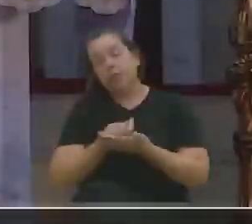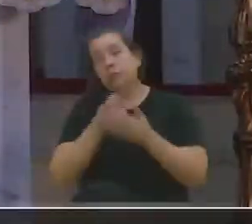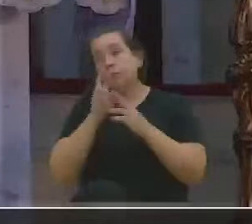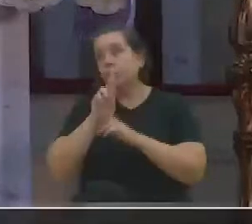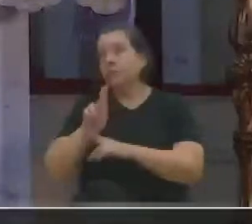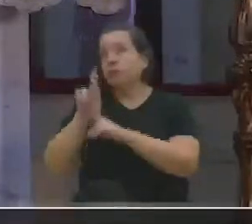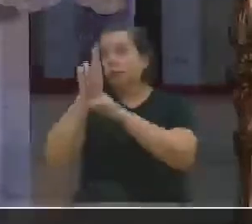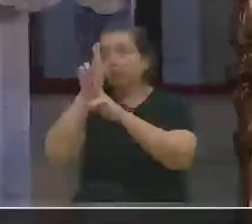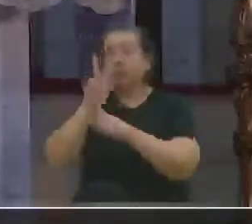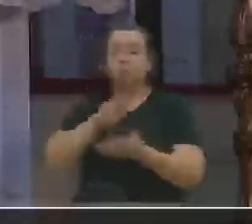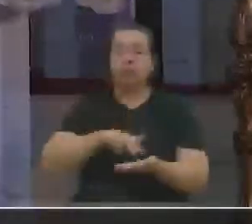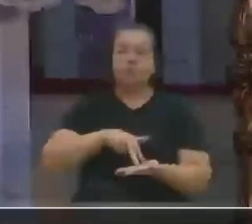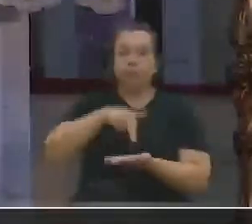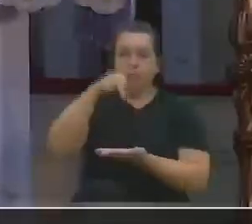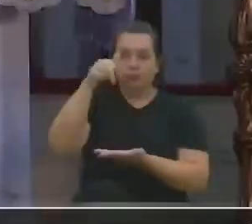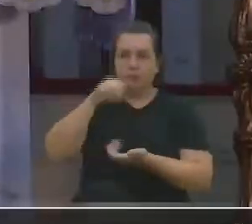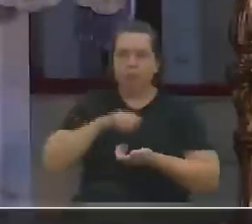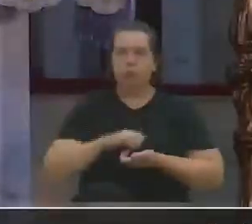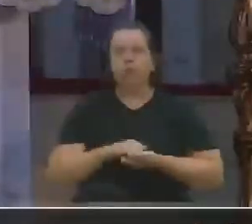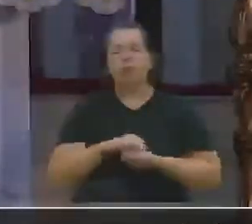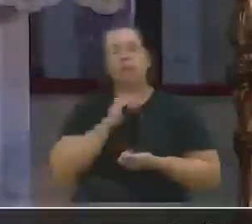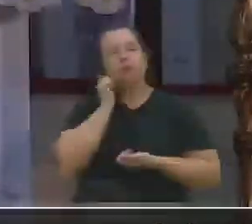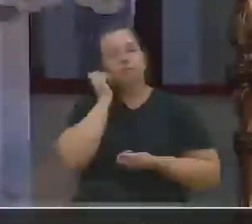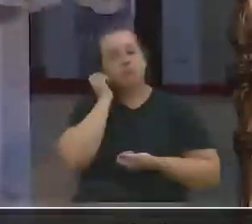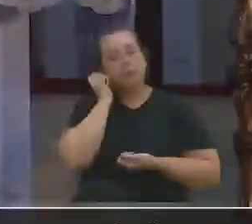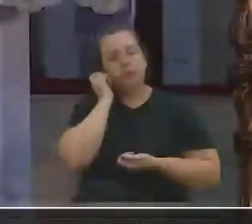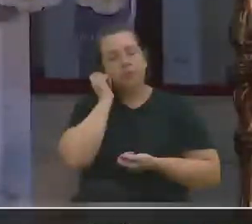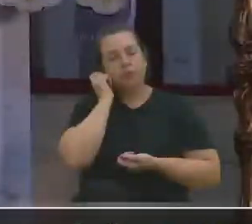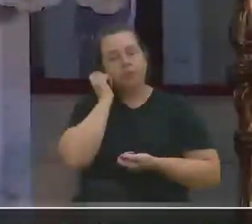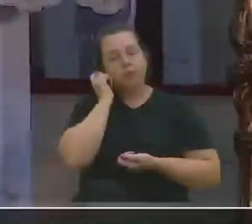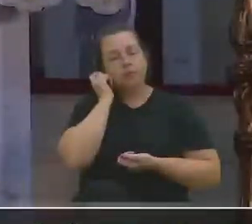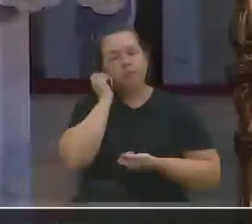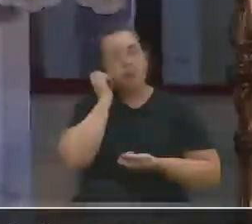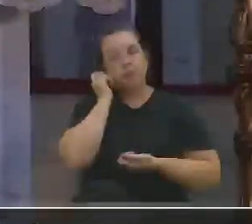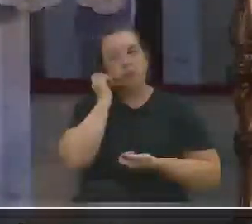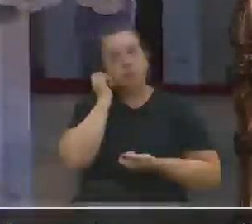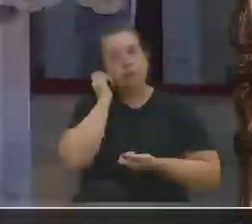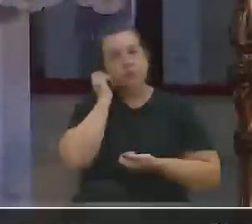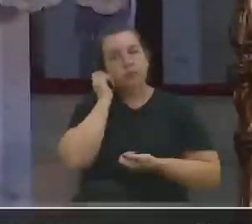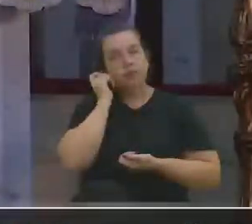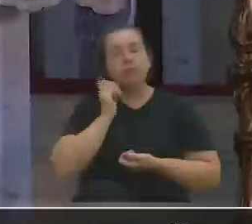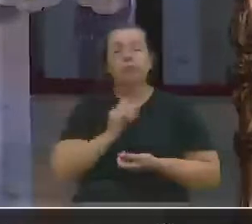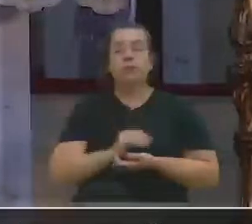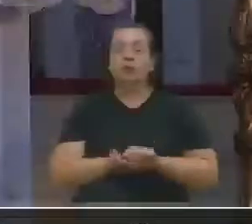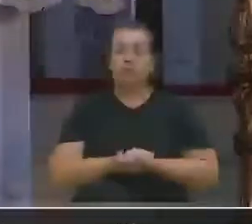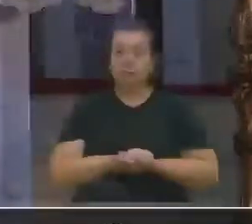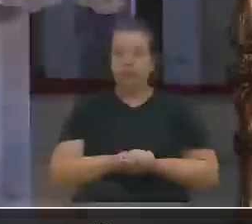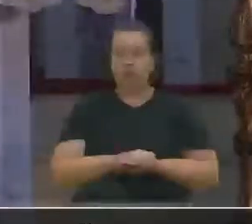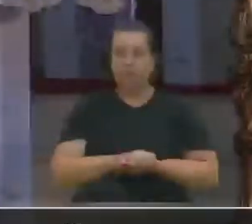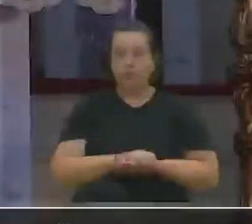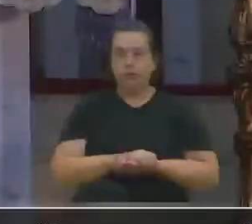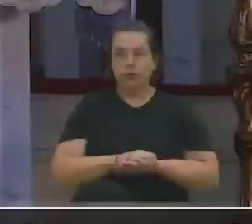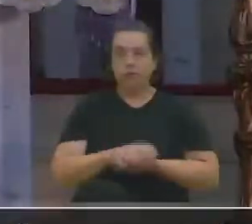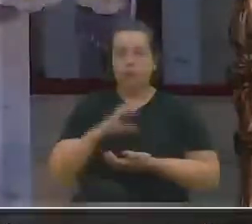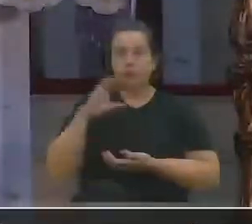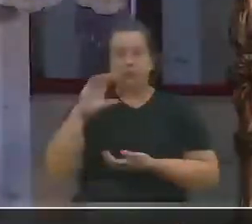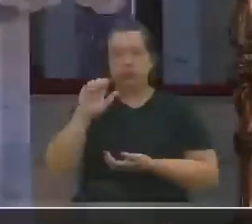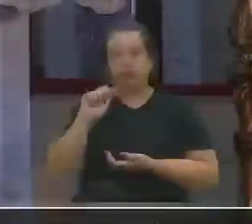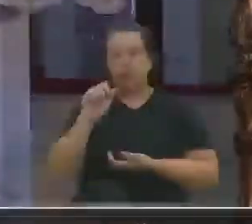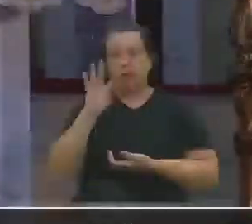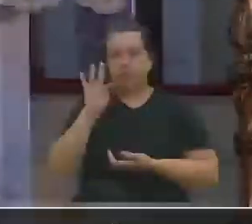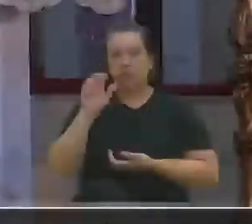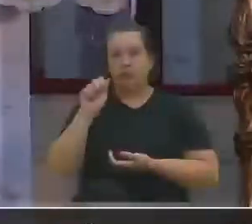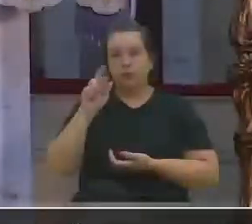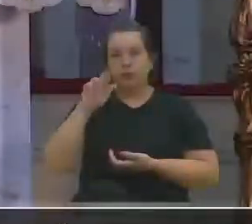que morreram na esperança da ressurreição. Lembramos hoje o sufrágio Catarina